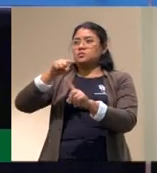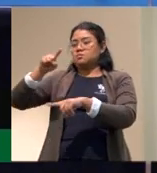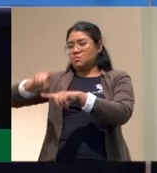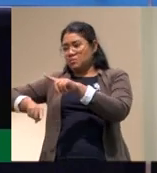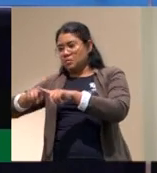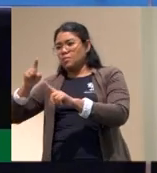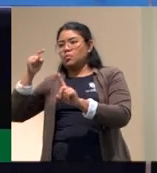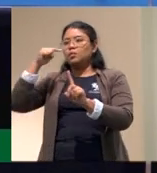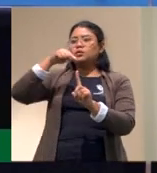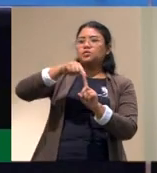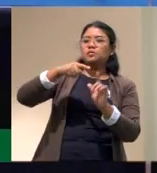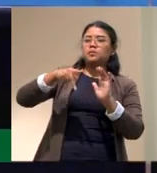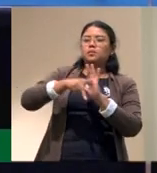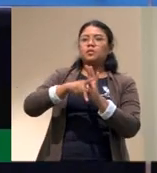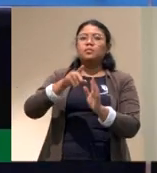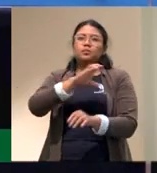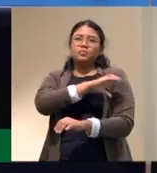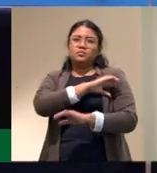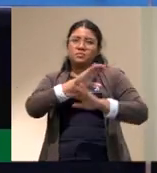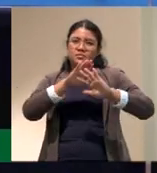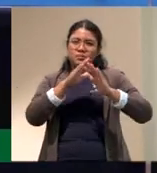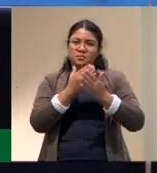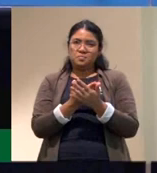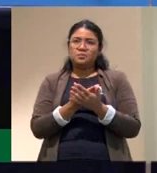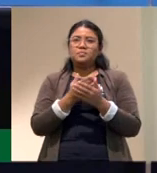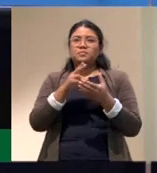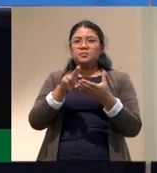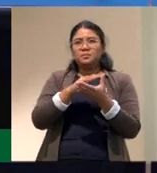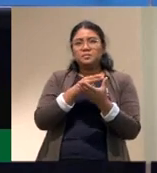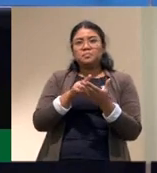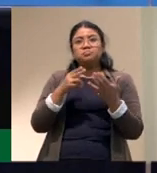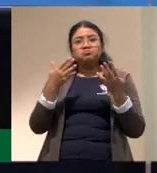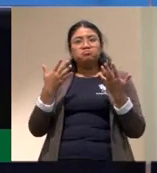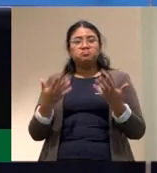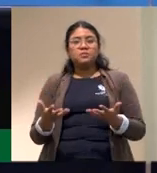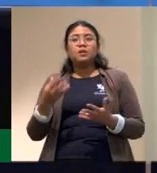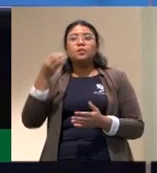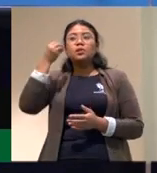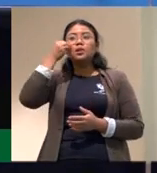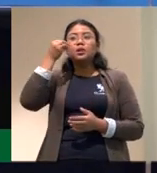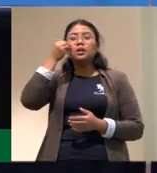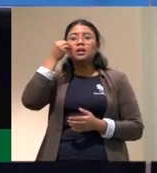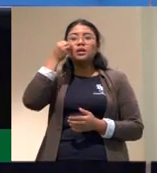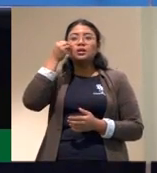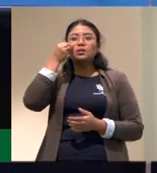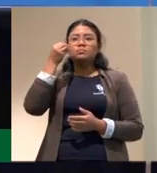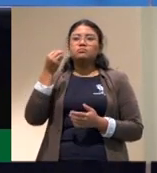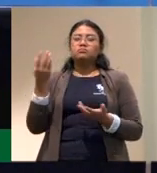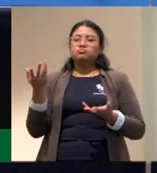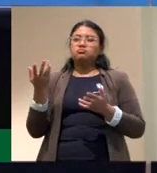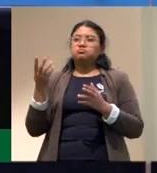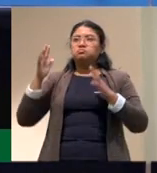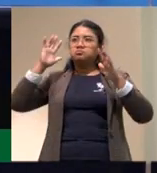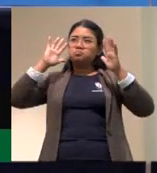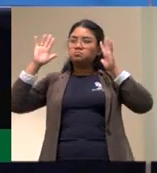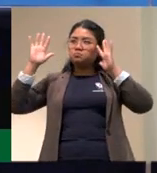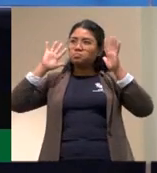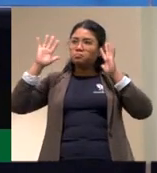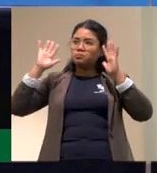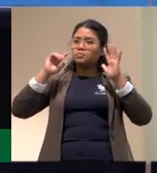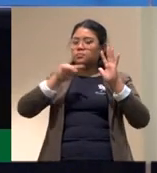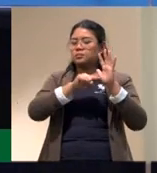educação infantil. Por isso, a tentativa de colocar uma reflexão sobre